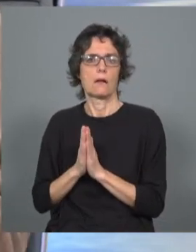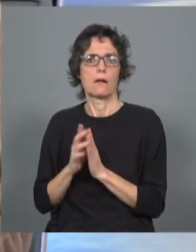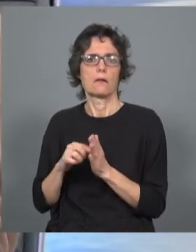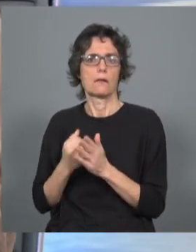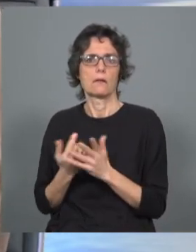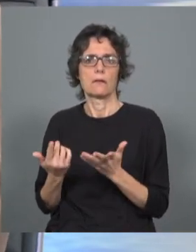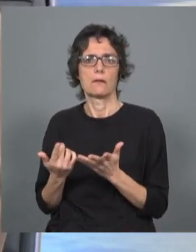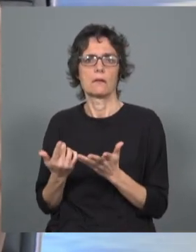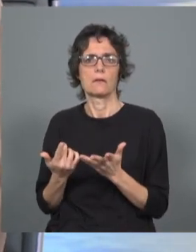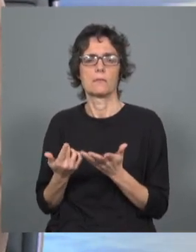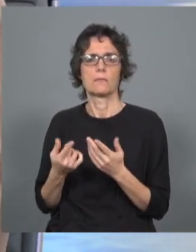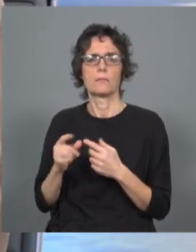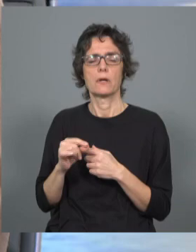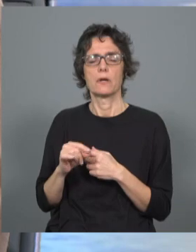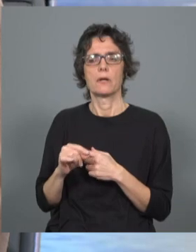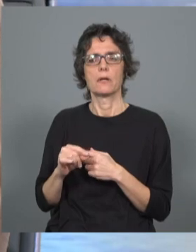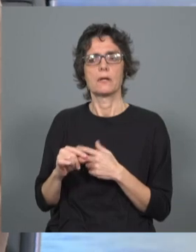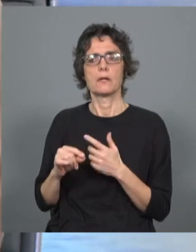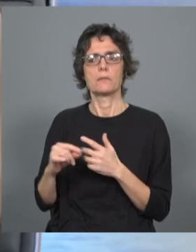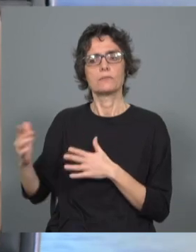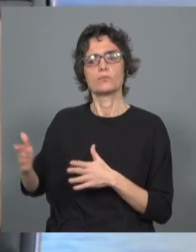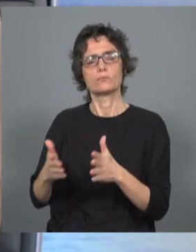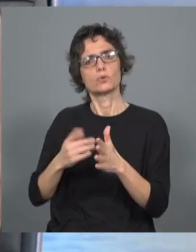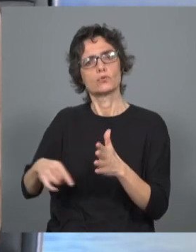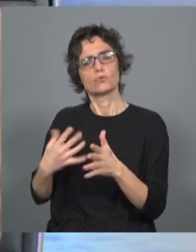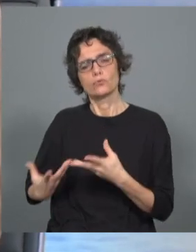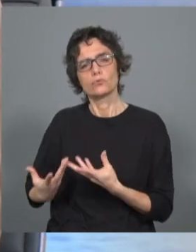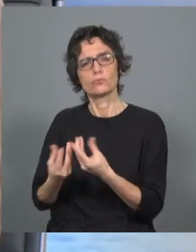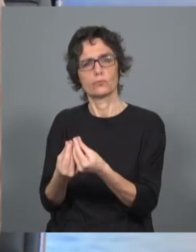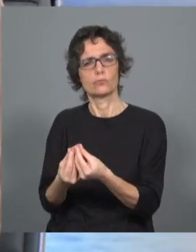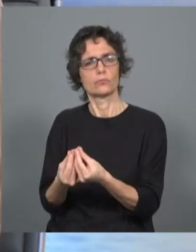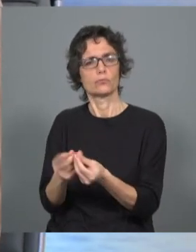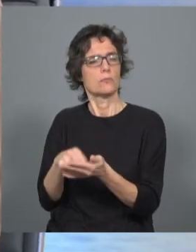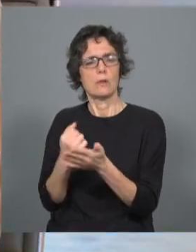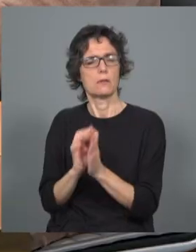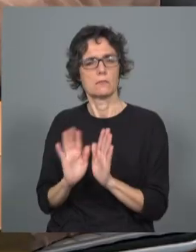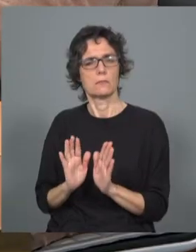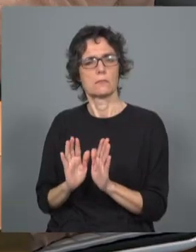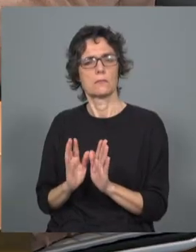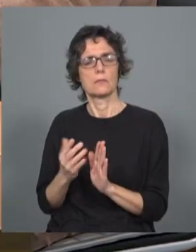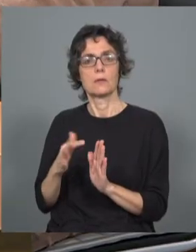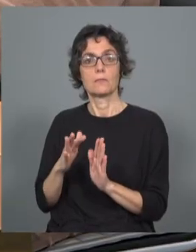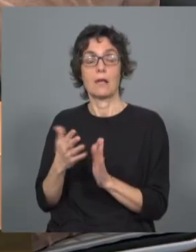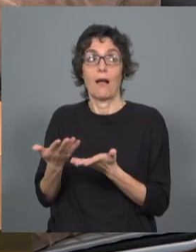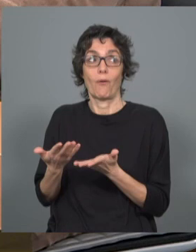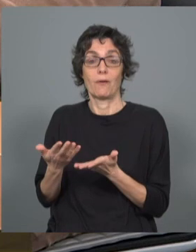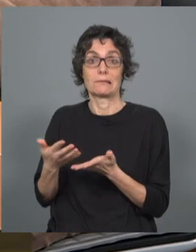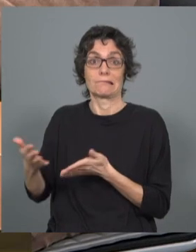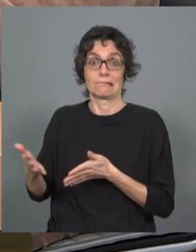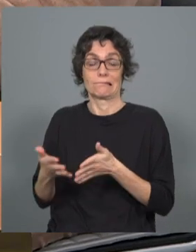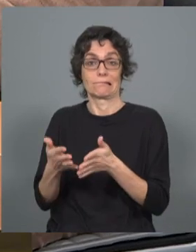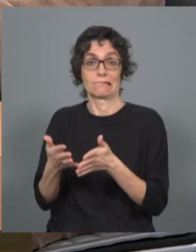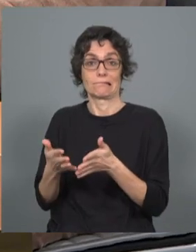aos jesuítas e por aí fora, e fizemos sempre esse percurso na mesma. Não estávamos a fazer o percurso da comunhão, não